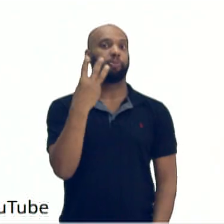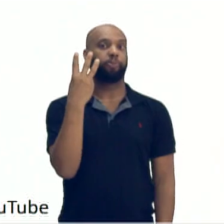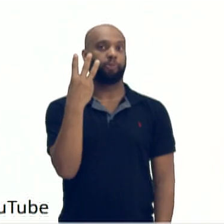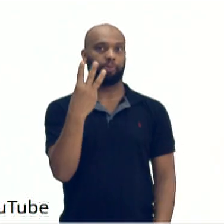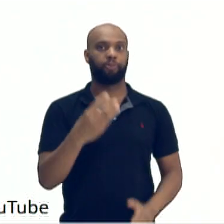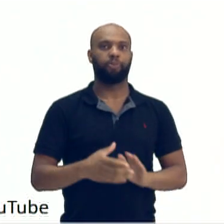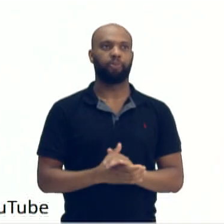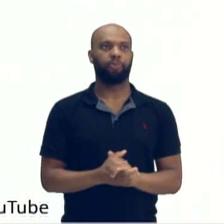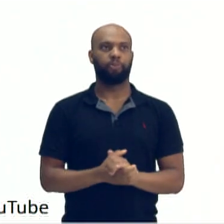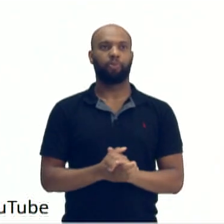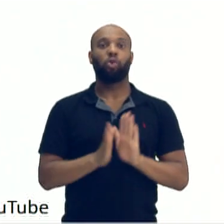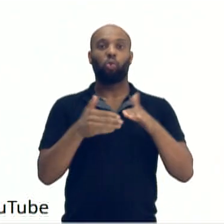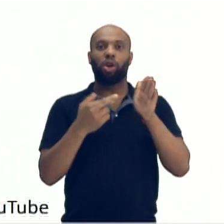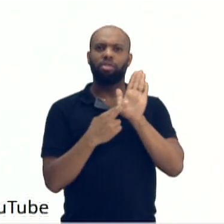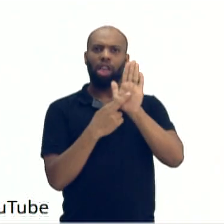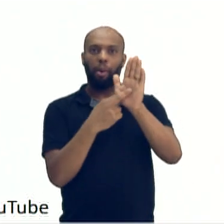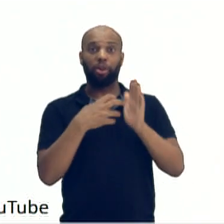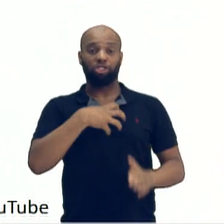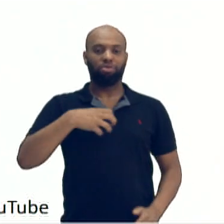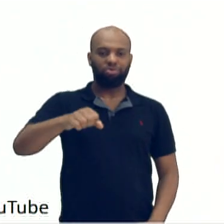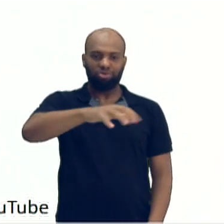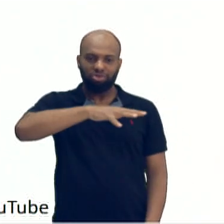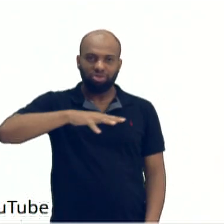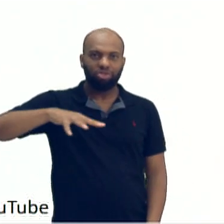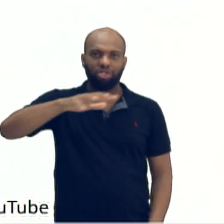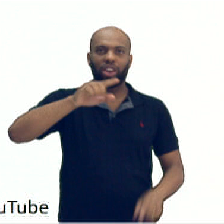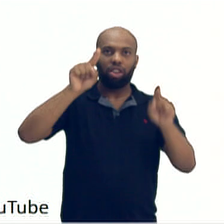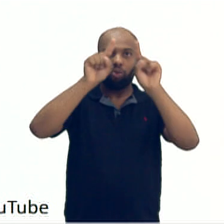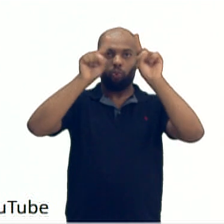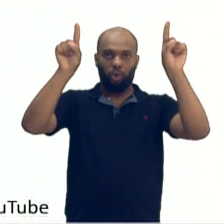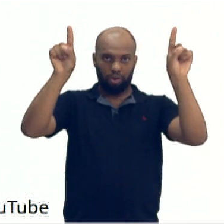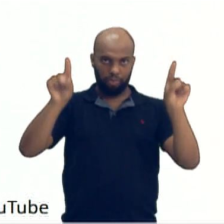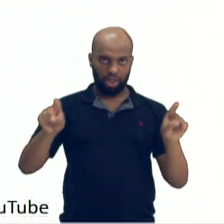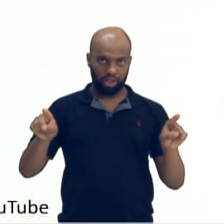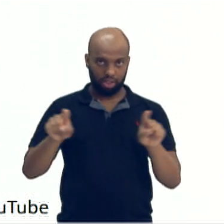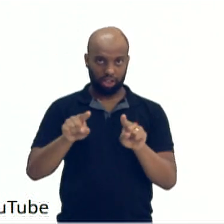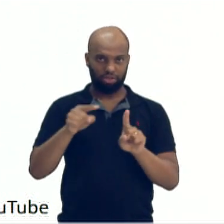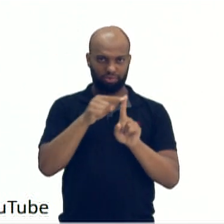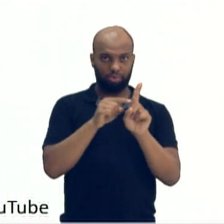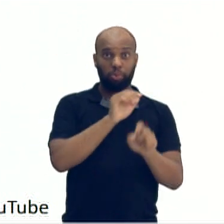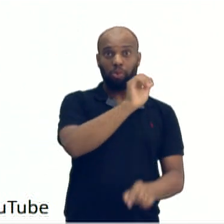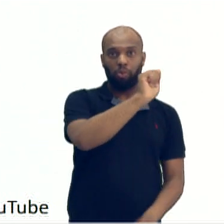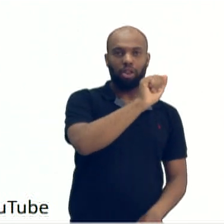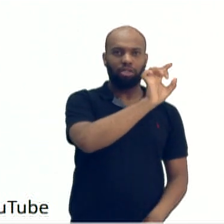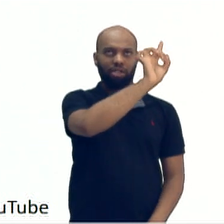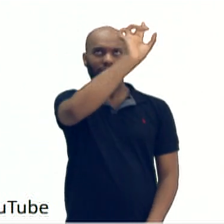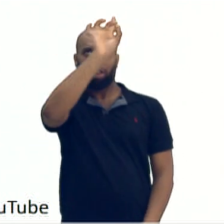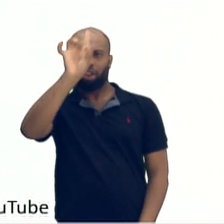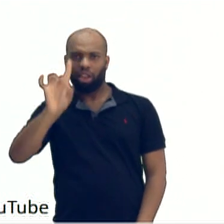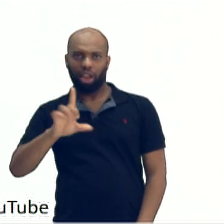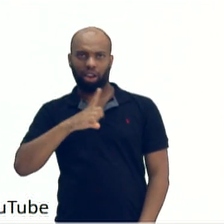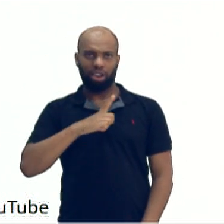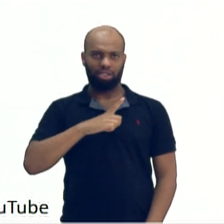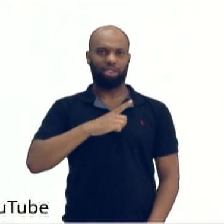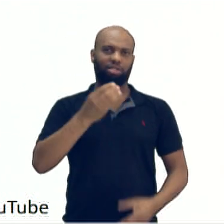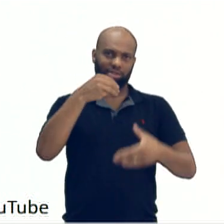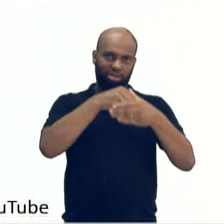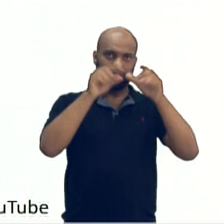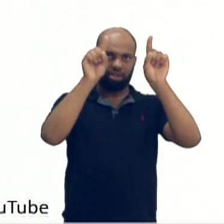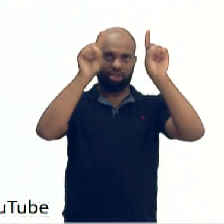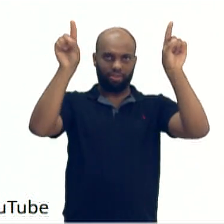quiz. Na representação genérica de uma matriz determinada A, cada elemento é representado por um elemento